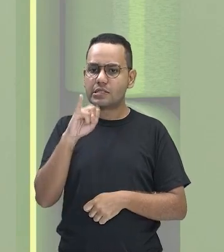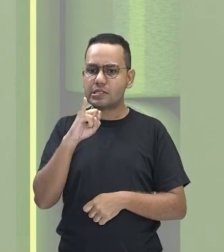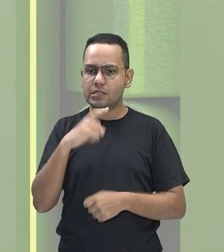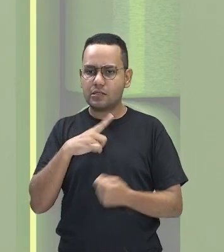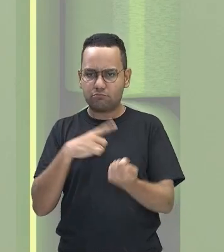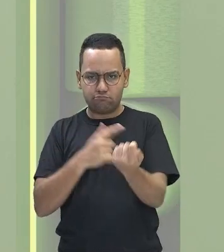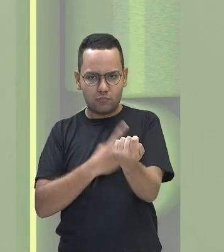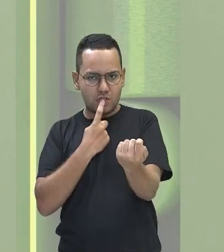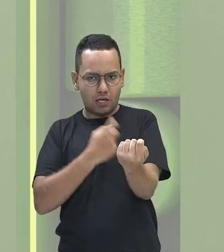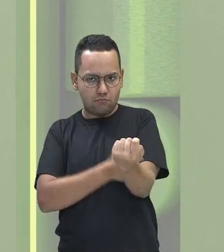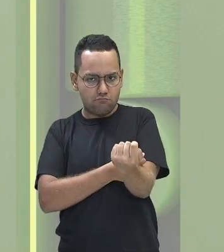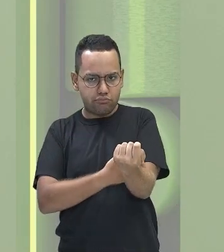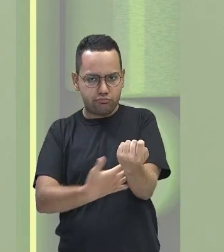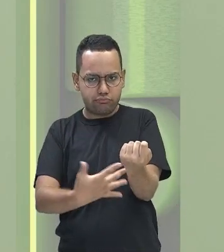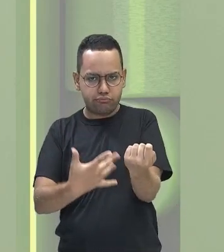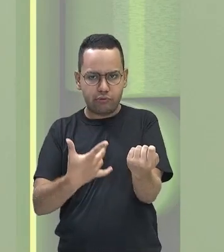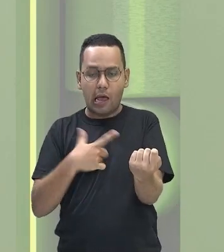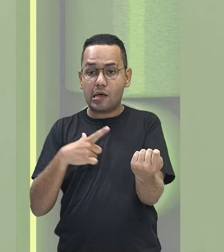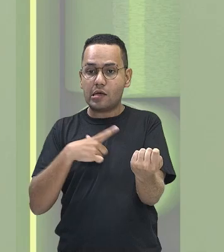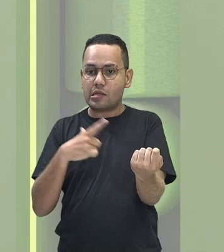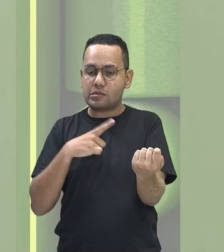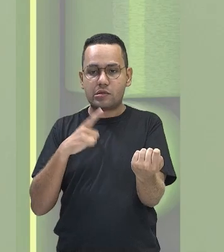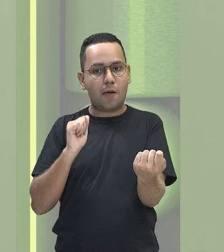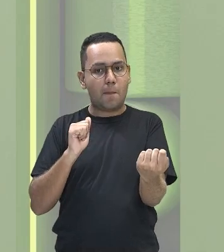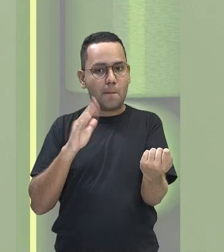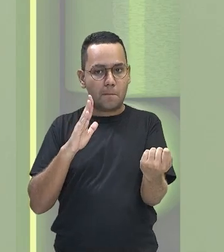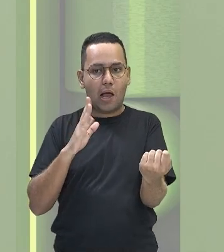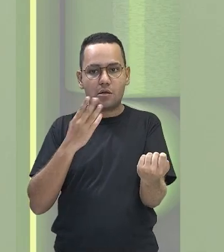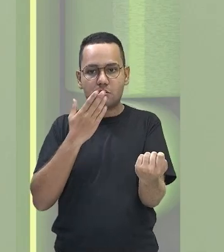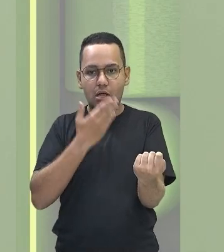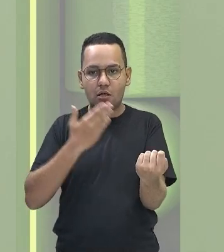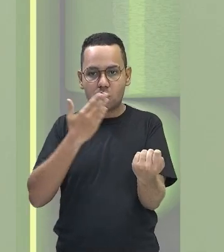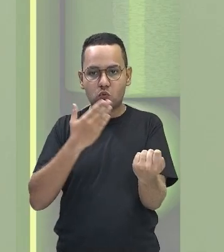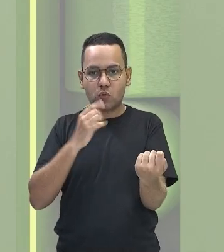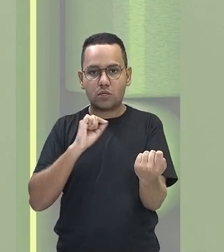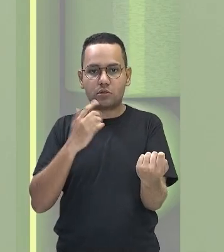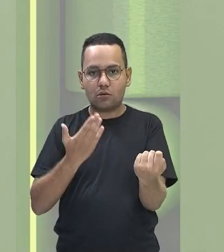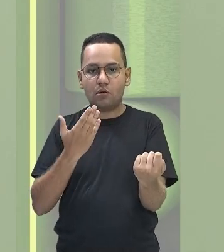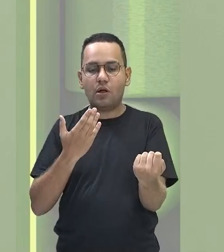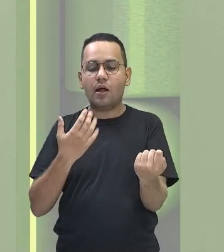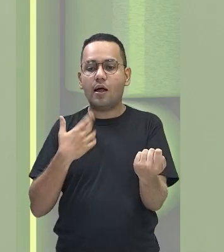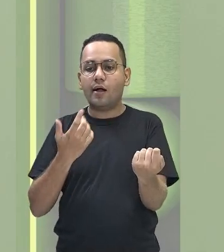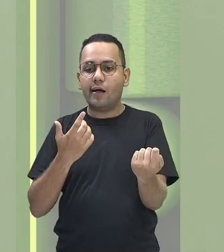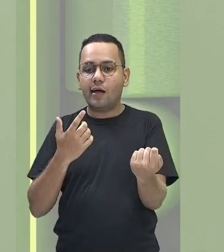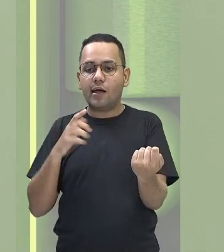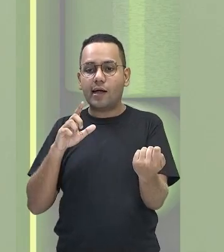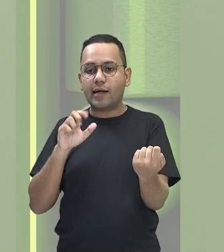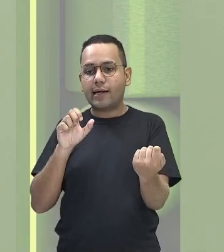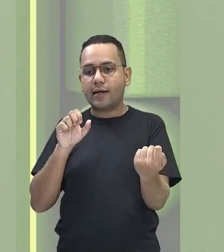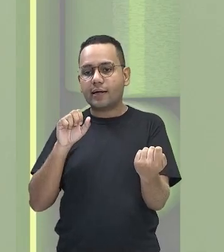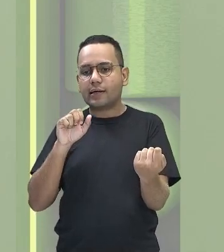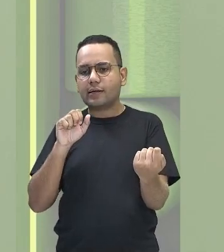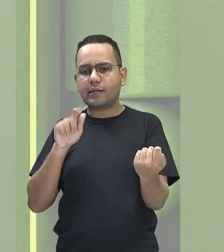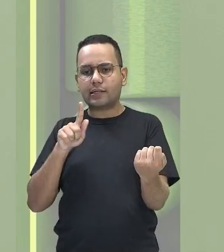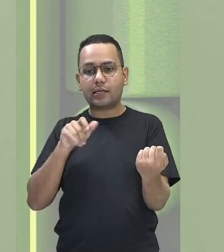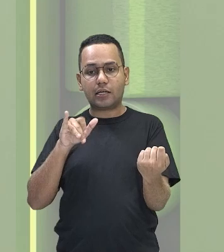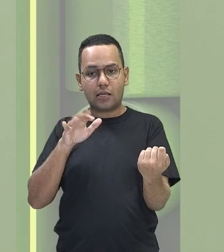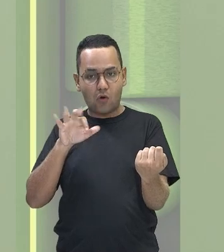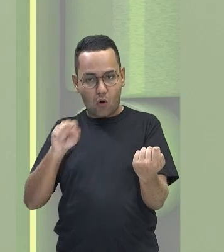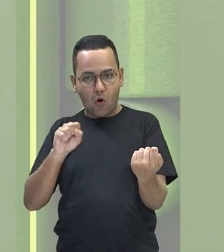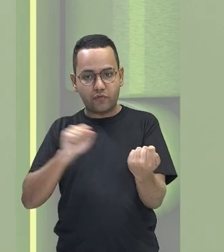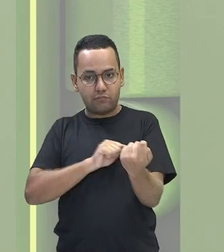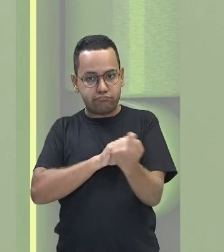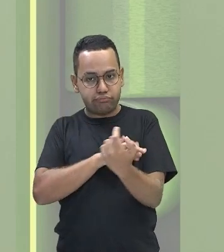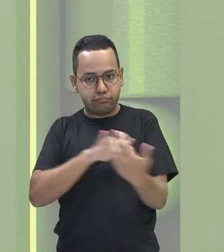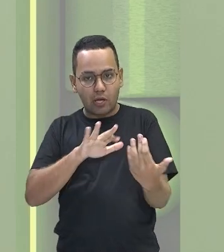em excesso, a glicose é liberada pelo pâncreas na corrente sanguínea para remover esse excesso de açúcar. Por outro